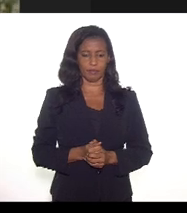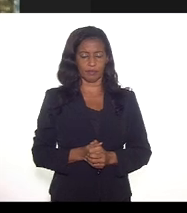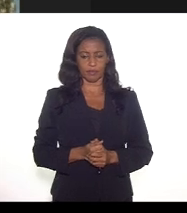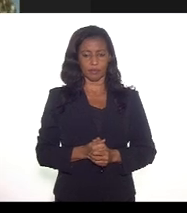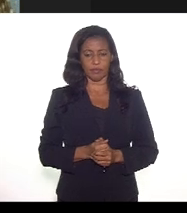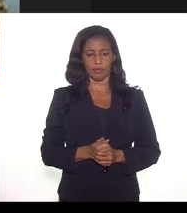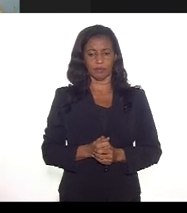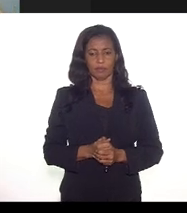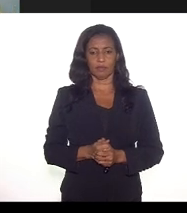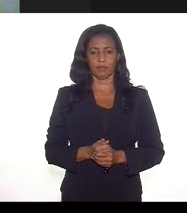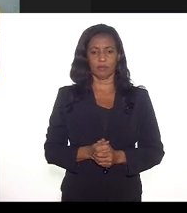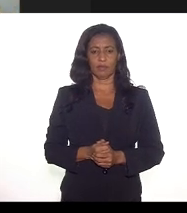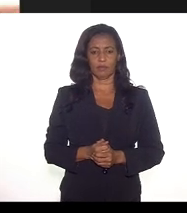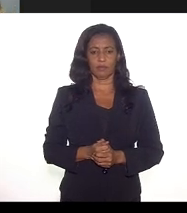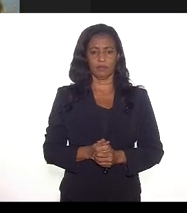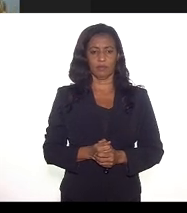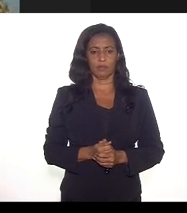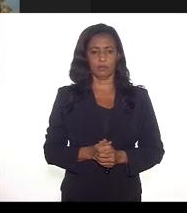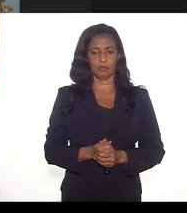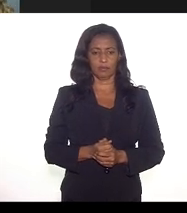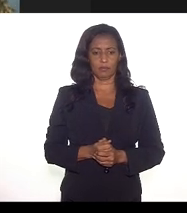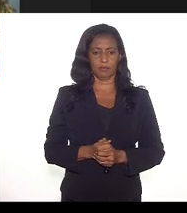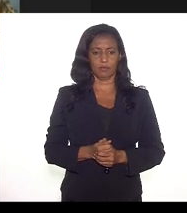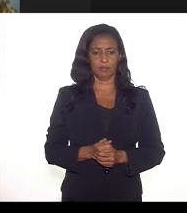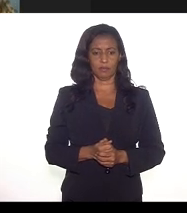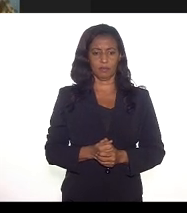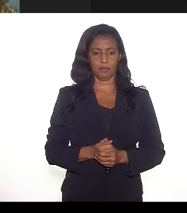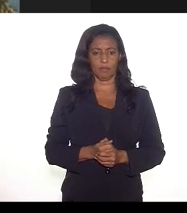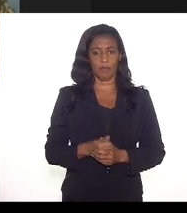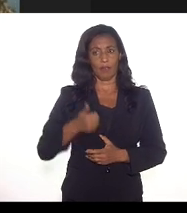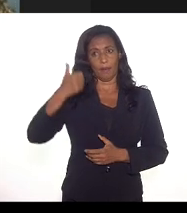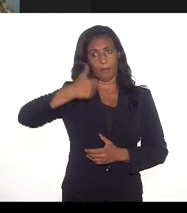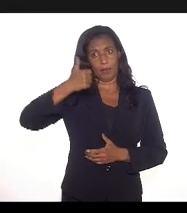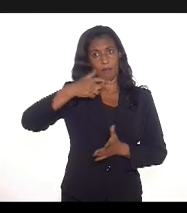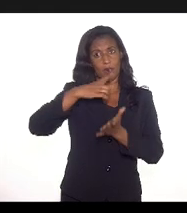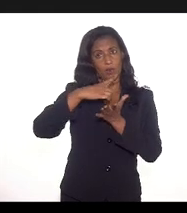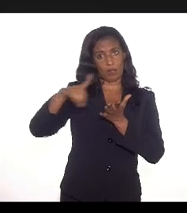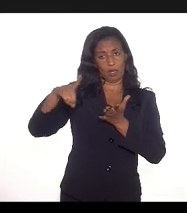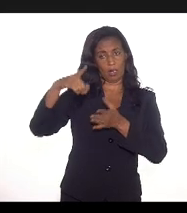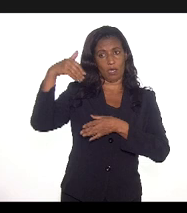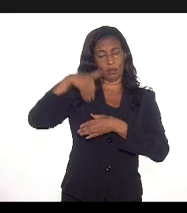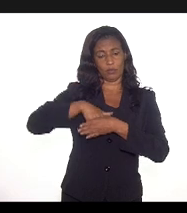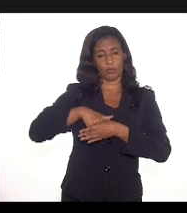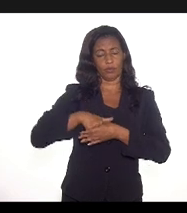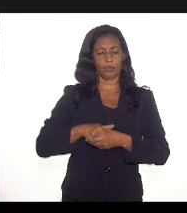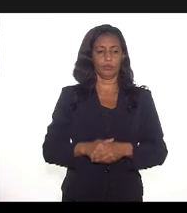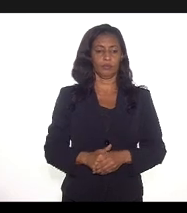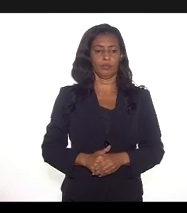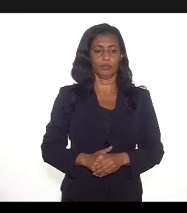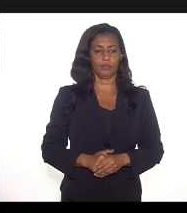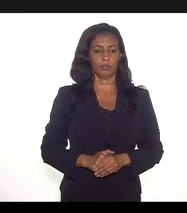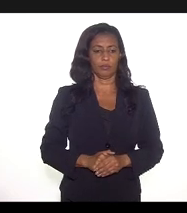tem precedência, a declaração. Okay. Então...